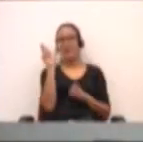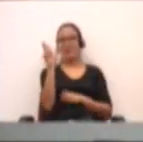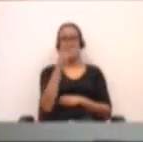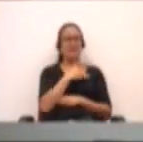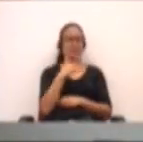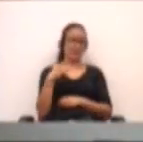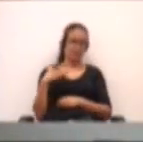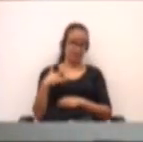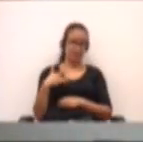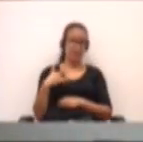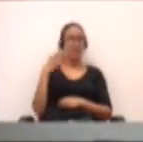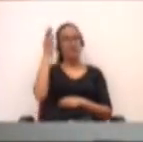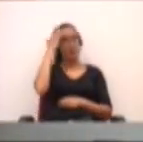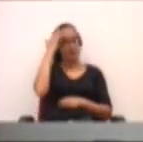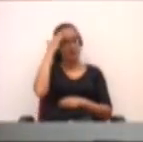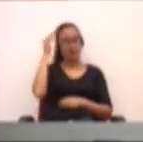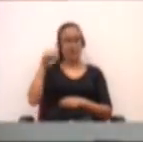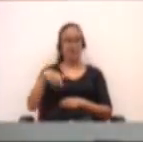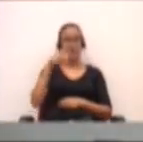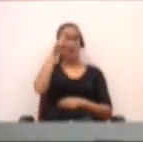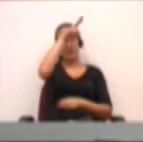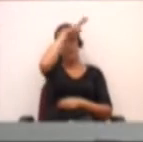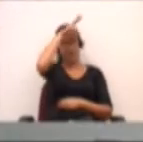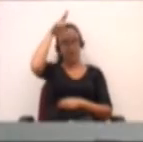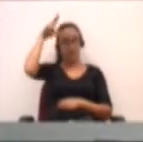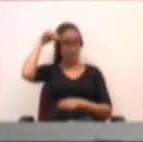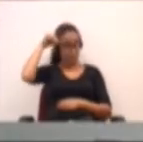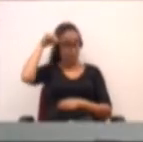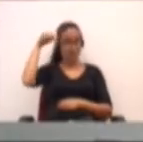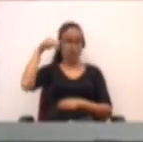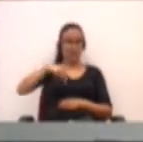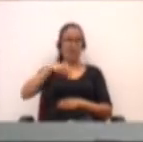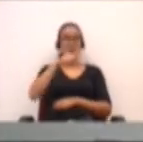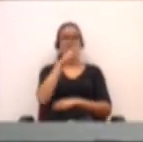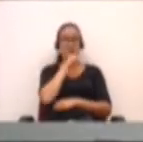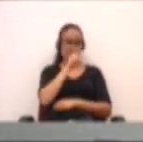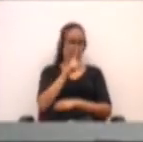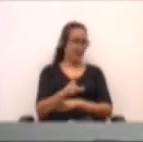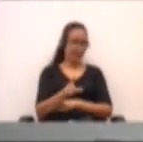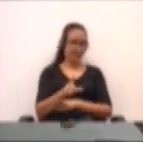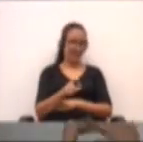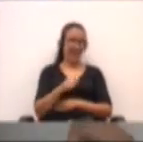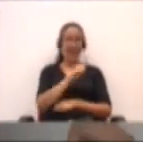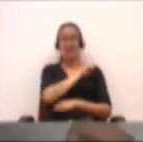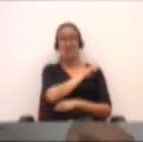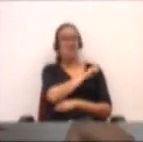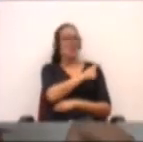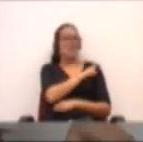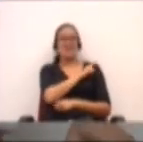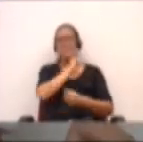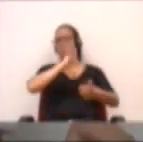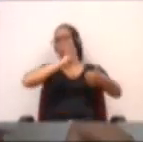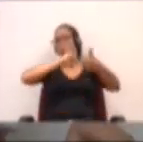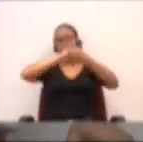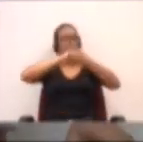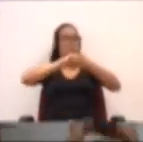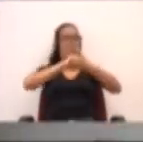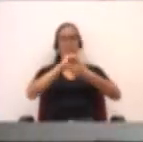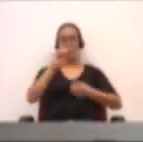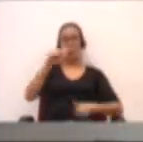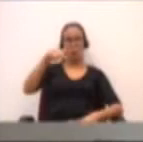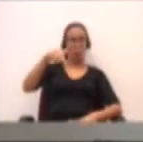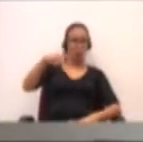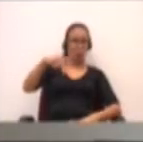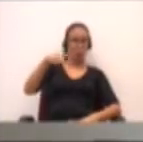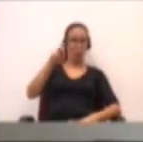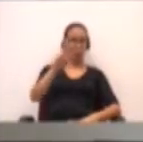bem que a Prefeitura de Limeira, tá, ela não tem uma gestão de qualidade. Não tem. Se nós tivéssemos uma gestão de